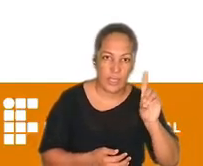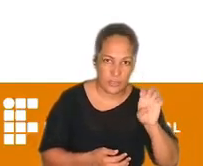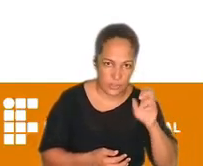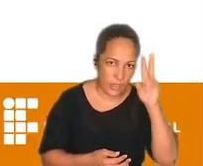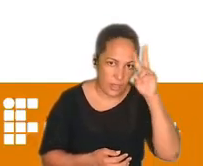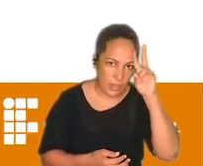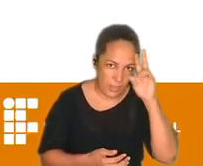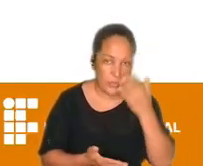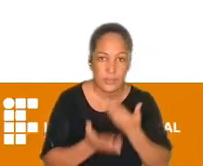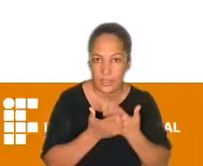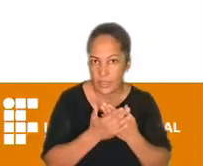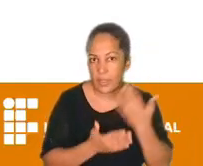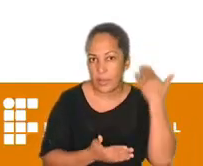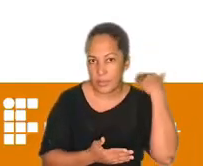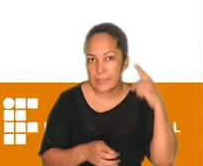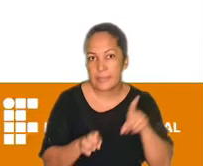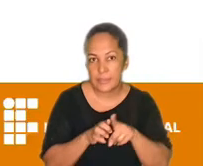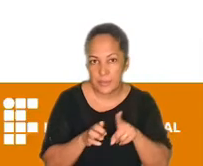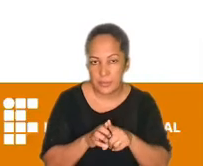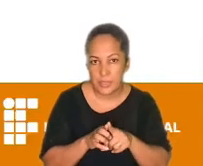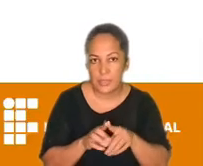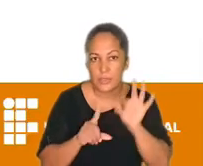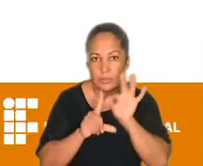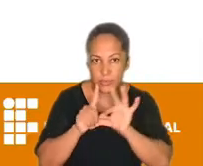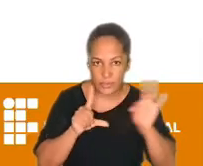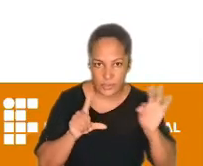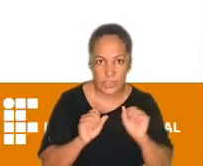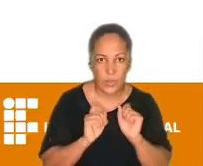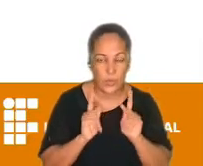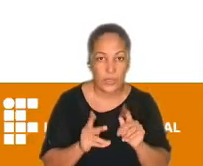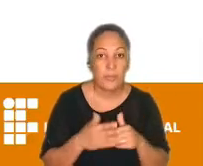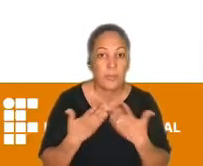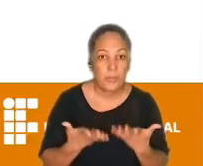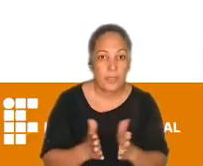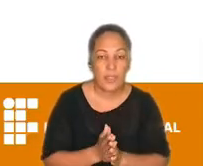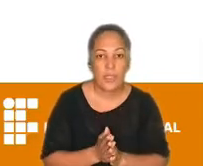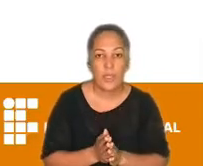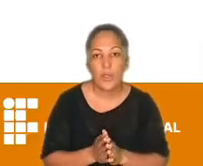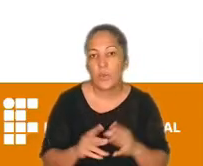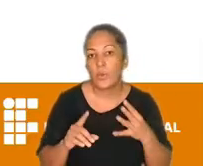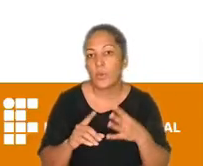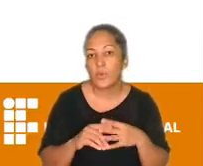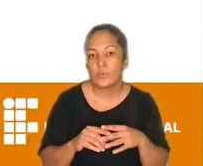também sobre cardinalidades, tá? Então, um setor possui vários